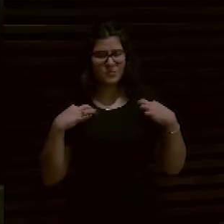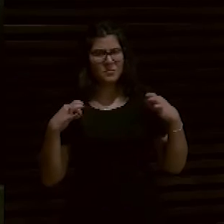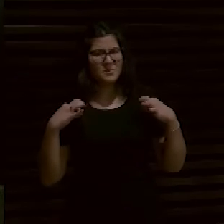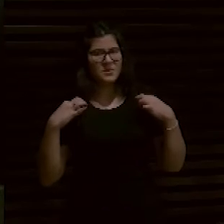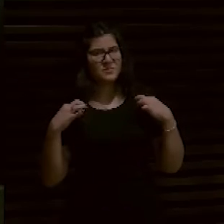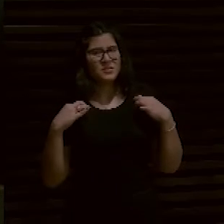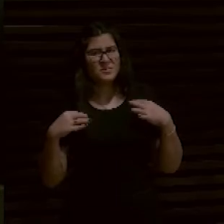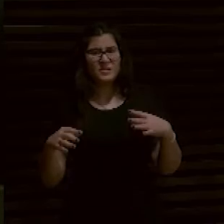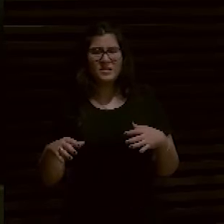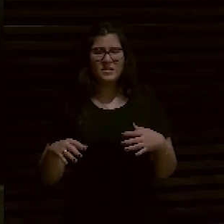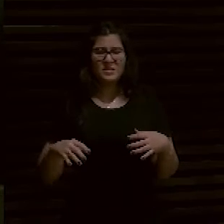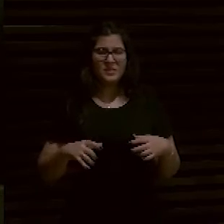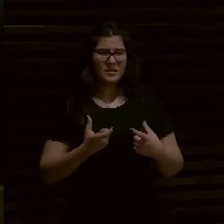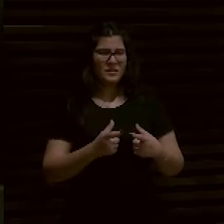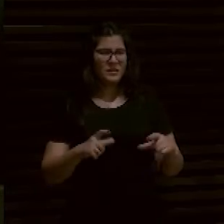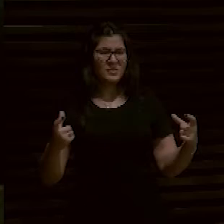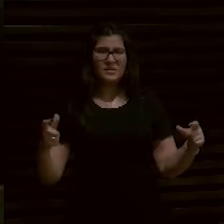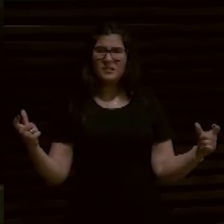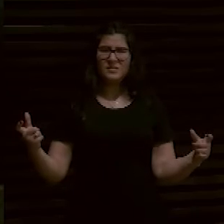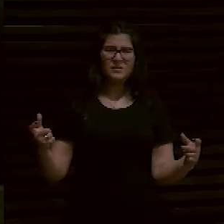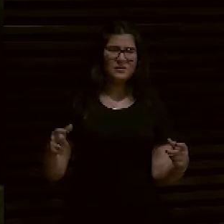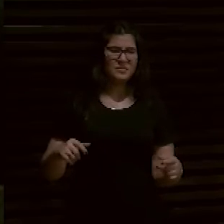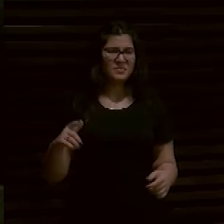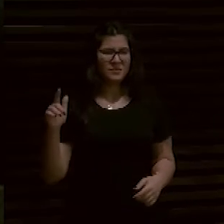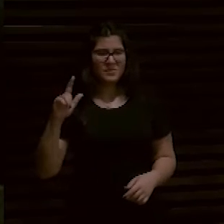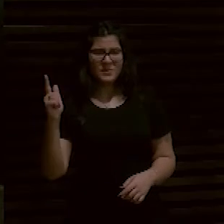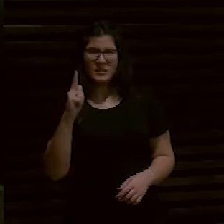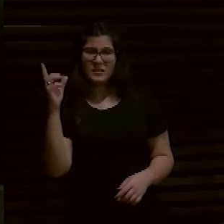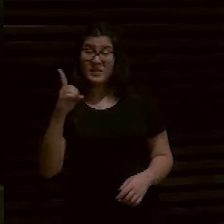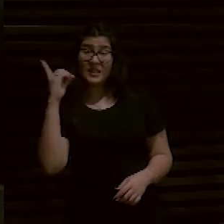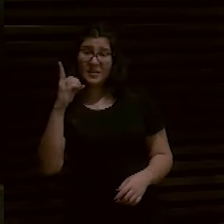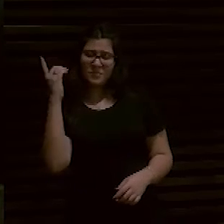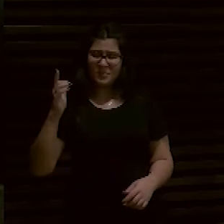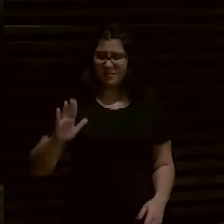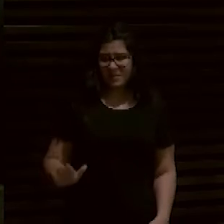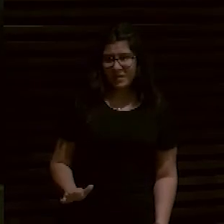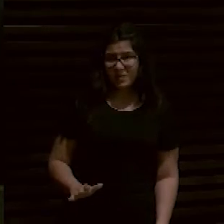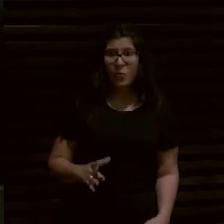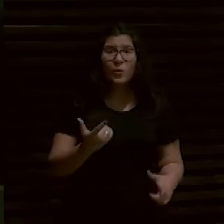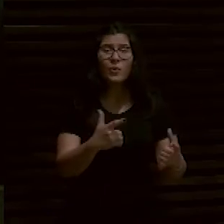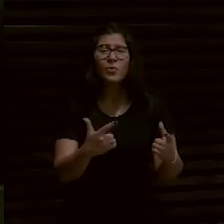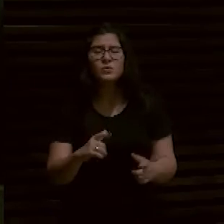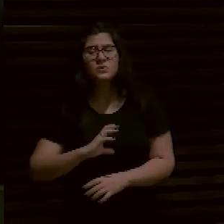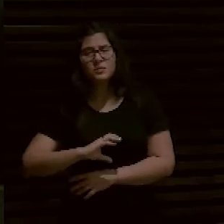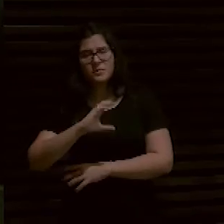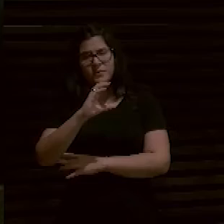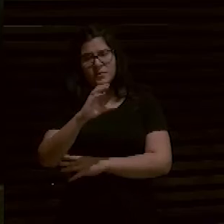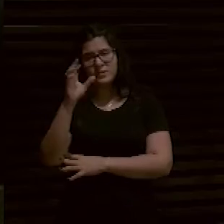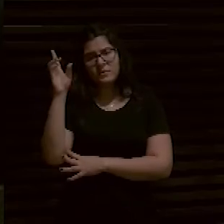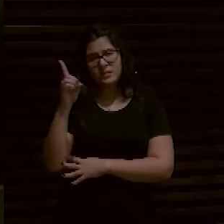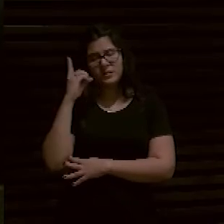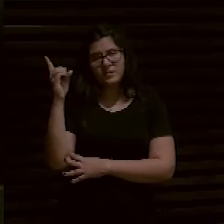cai, até porque ele não confia na armadura. Onde é que está a confiança de Davi? E o que